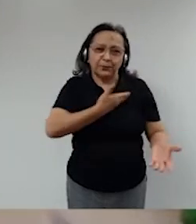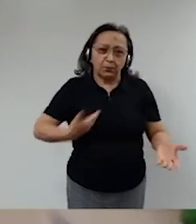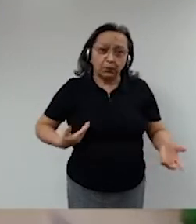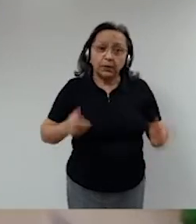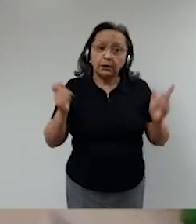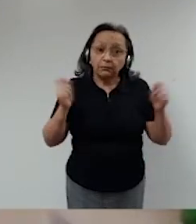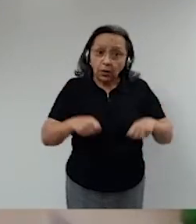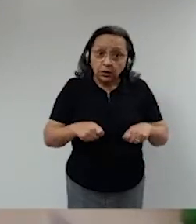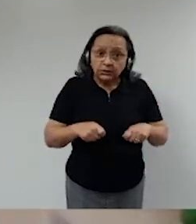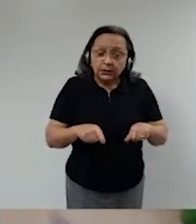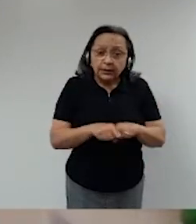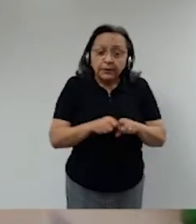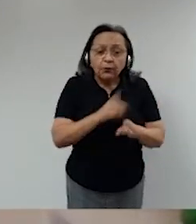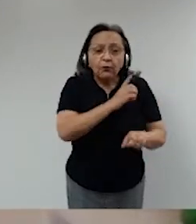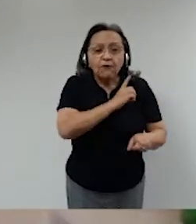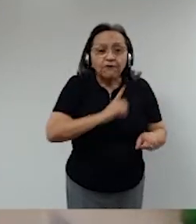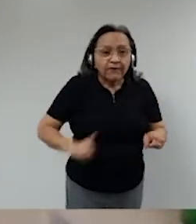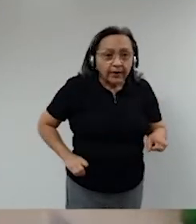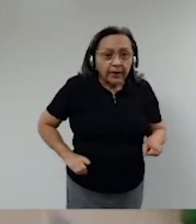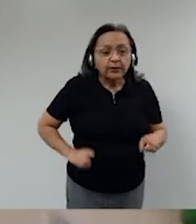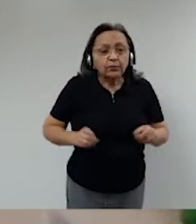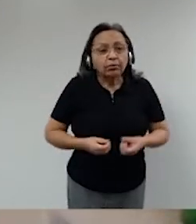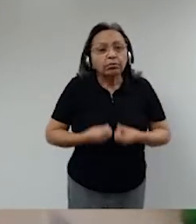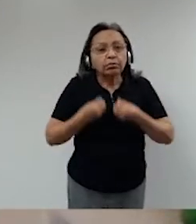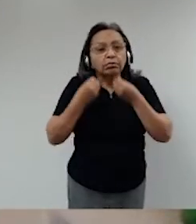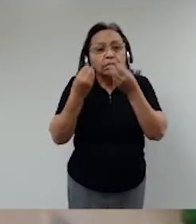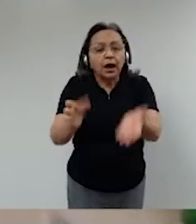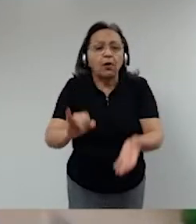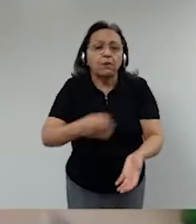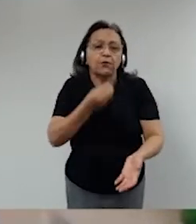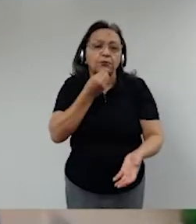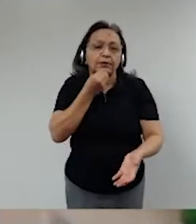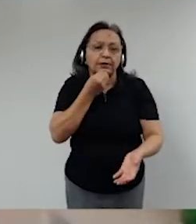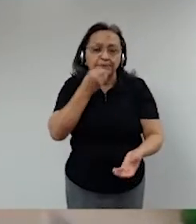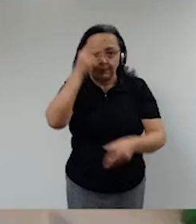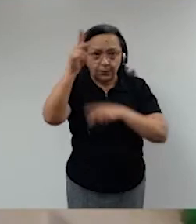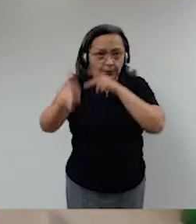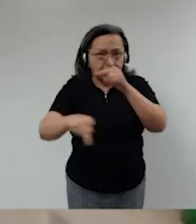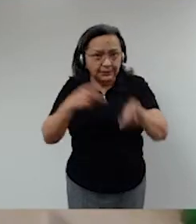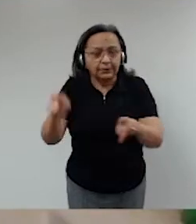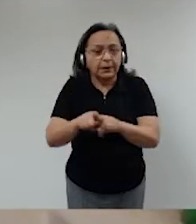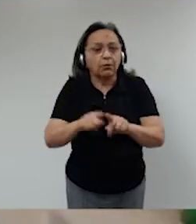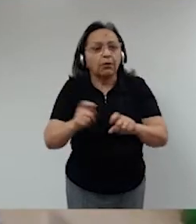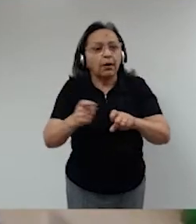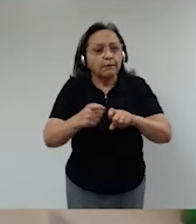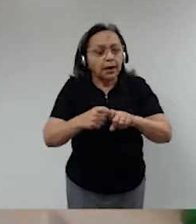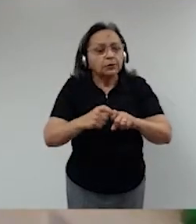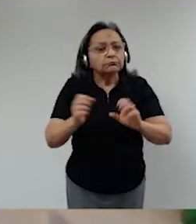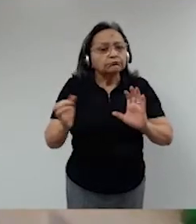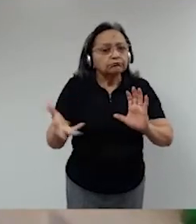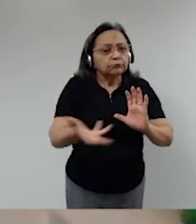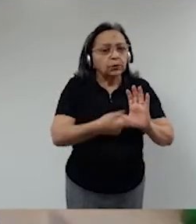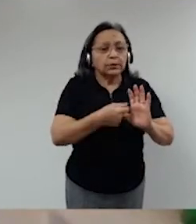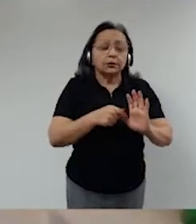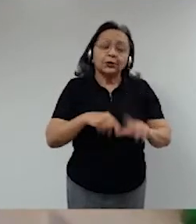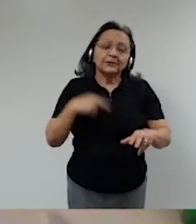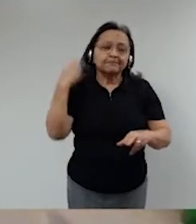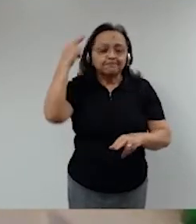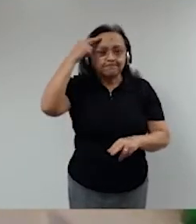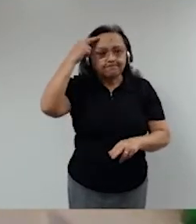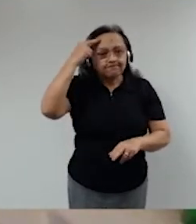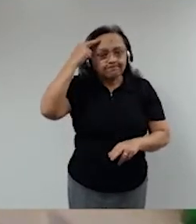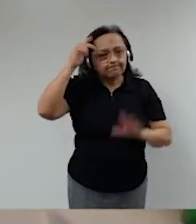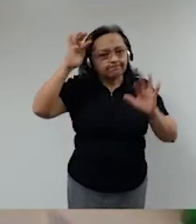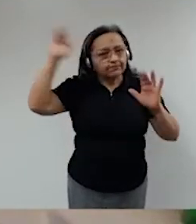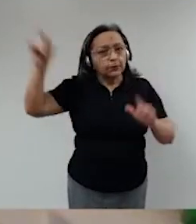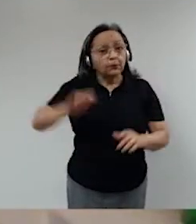a população a medicina, né, de qualidade. Então, a gente imagina que no futuro breve